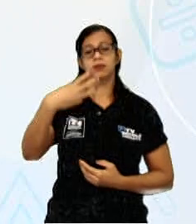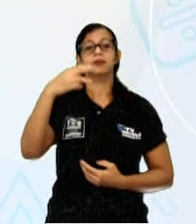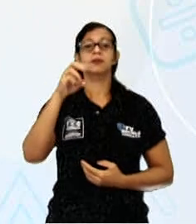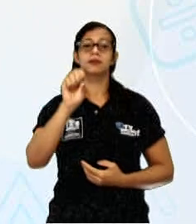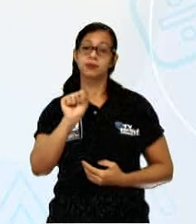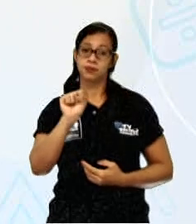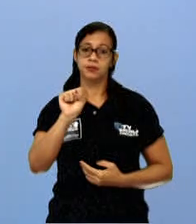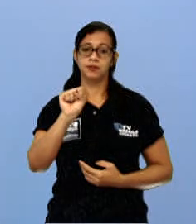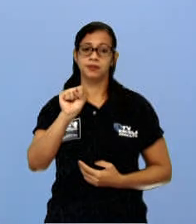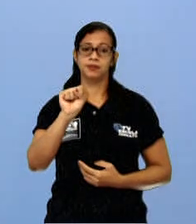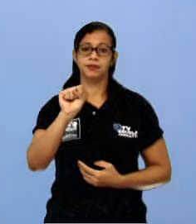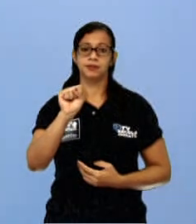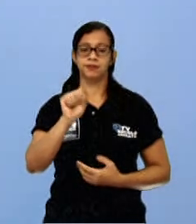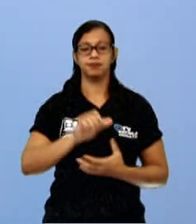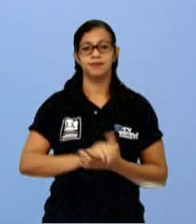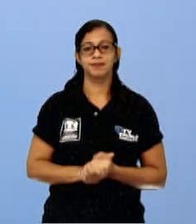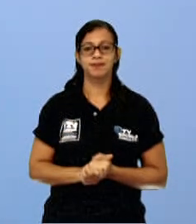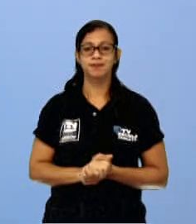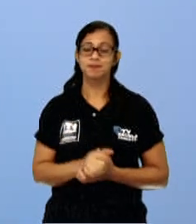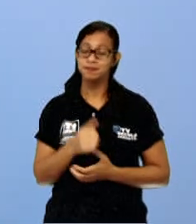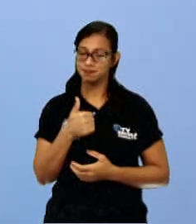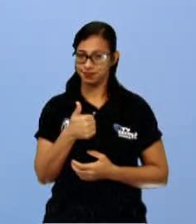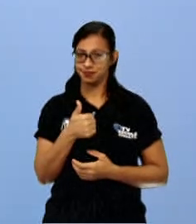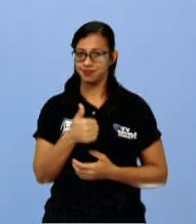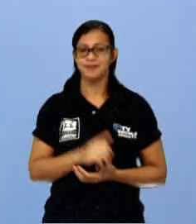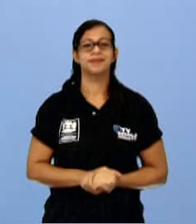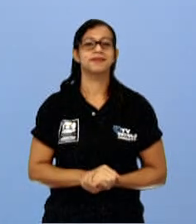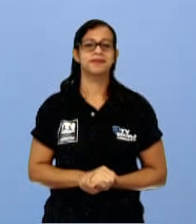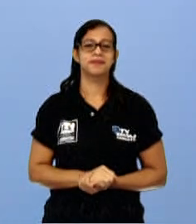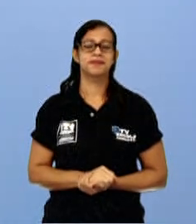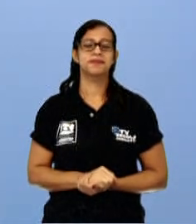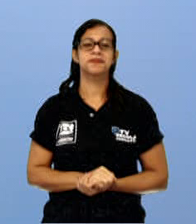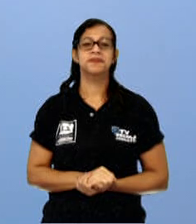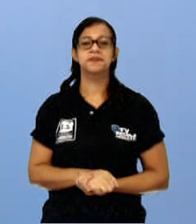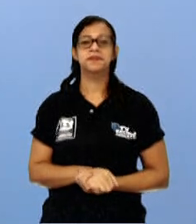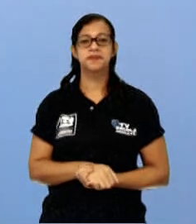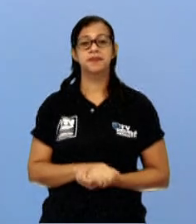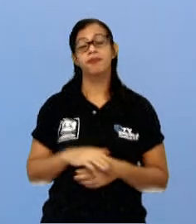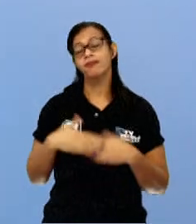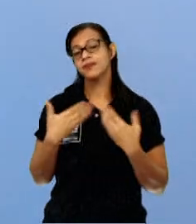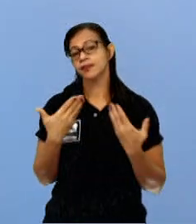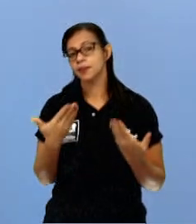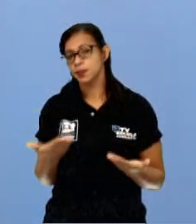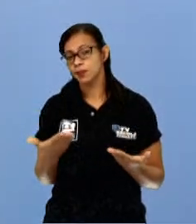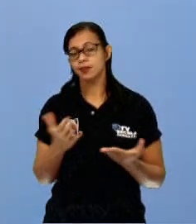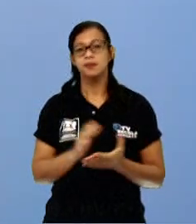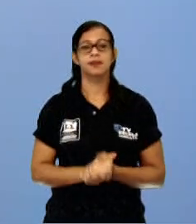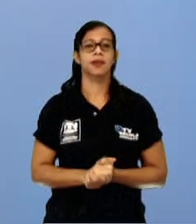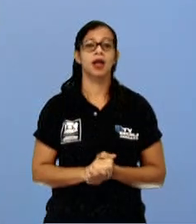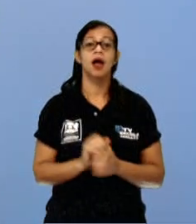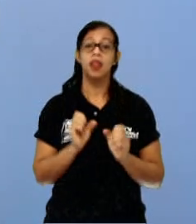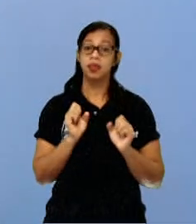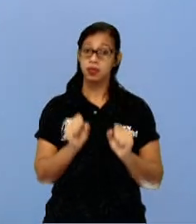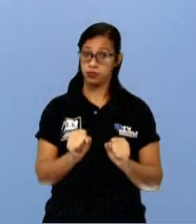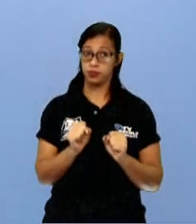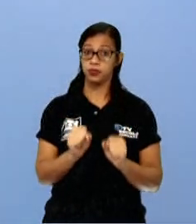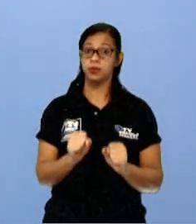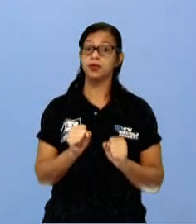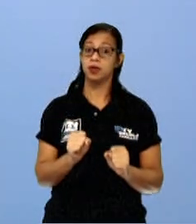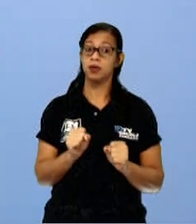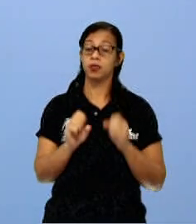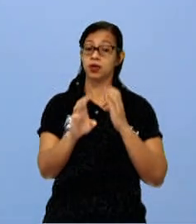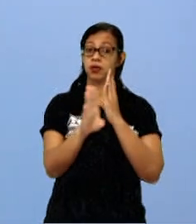do mínimo a indo tá certo gente olha só nós podemos descobrir